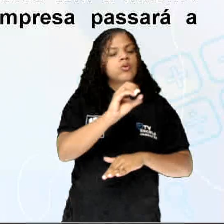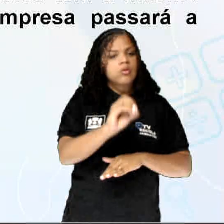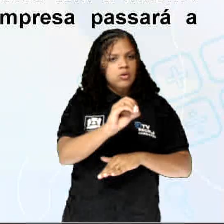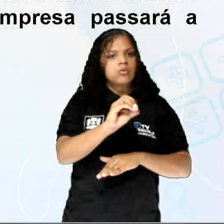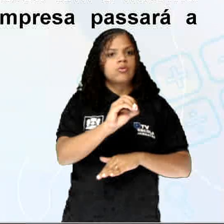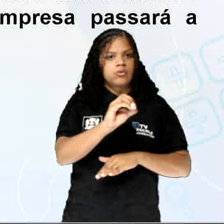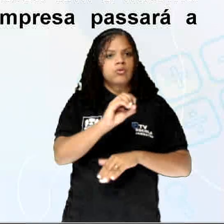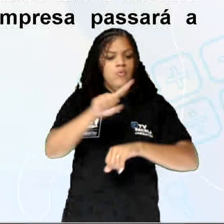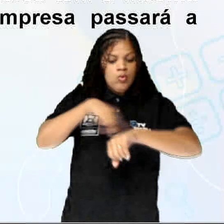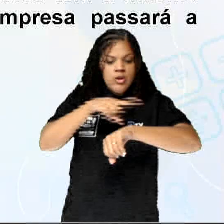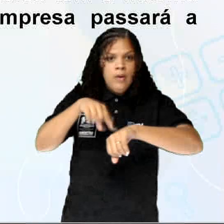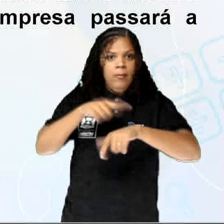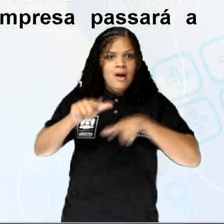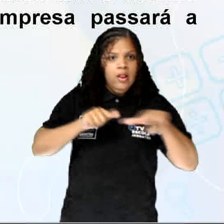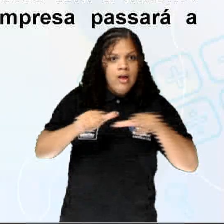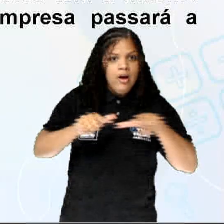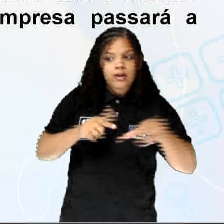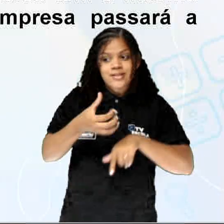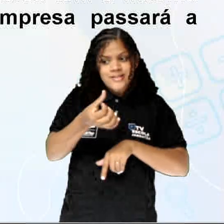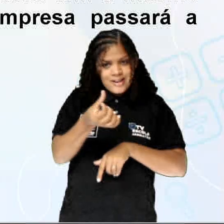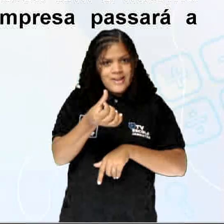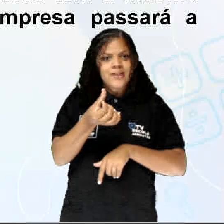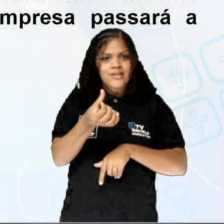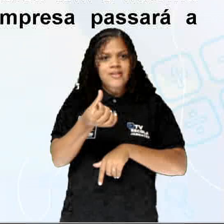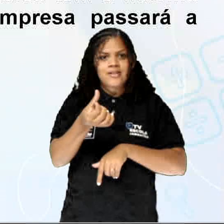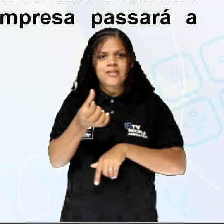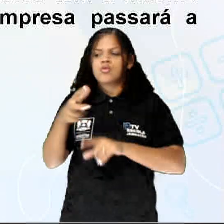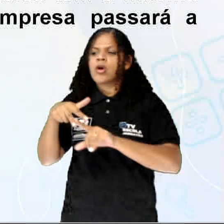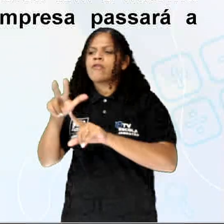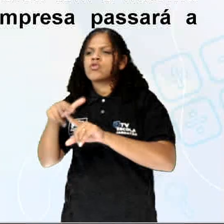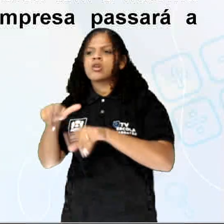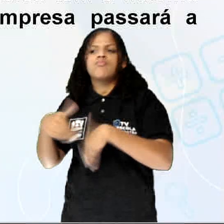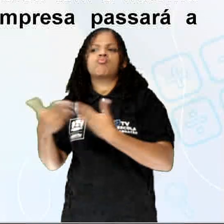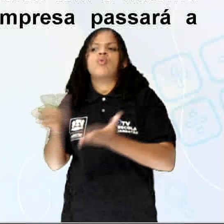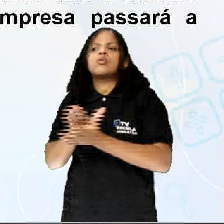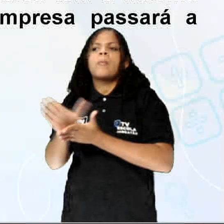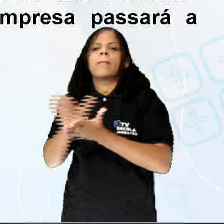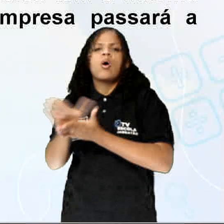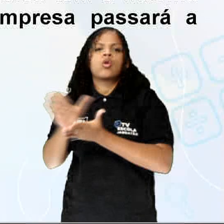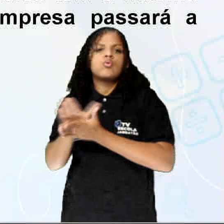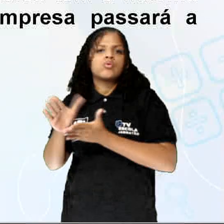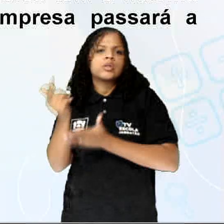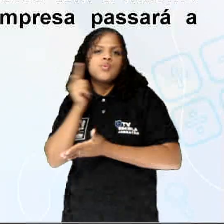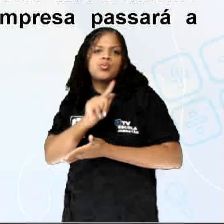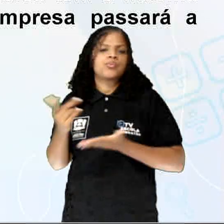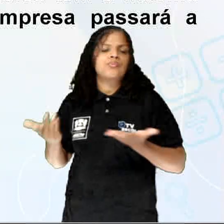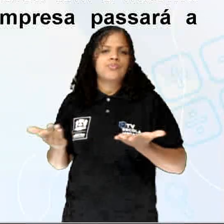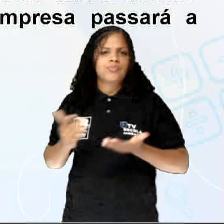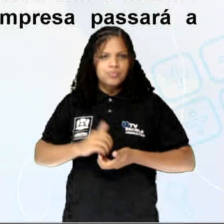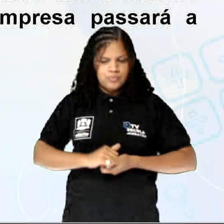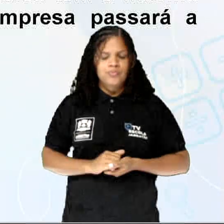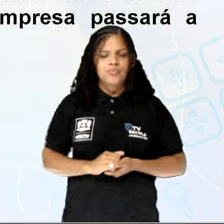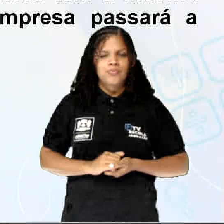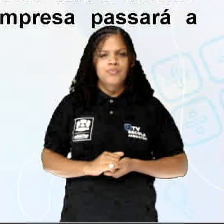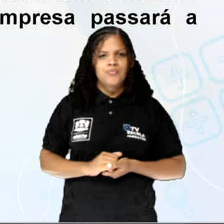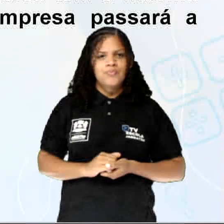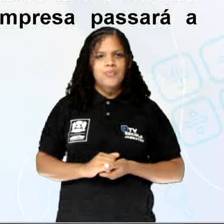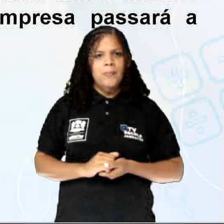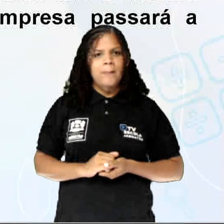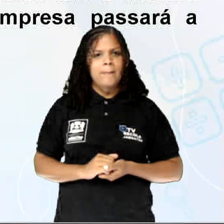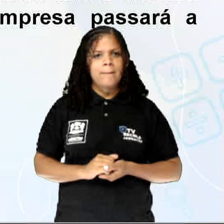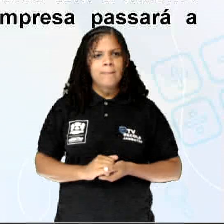grandezas, funcionários, horas e refrigerante. E aí, inicialmente, o enunciado me diz que